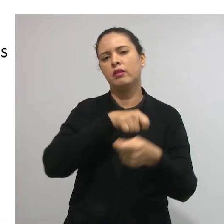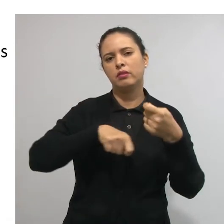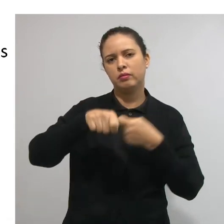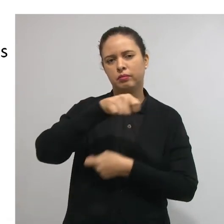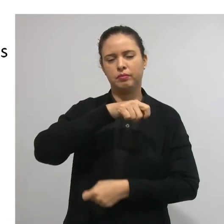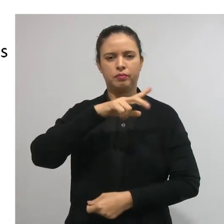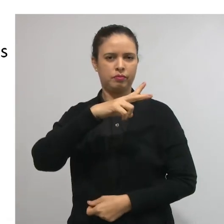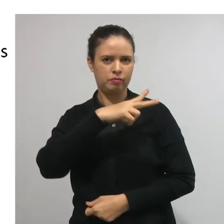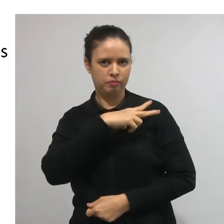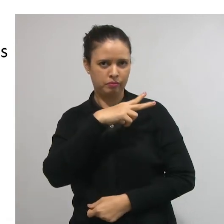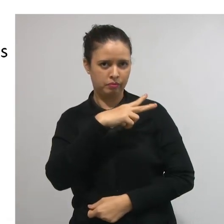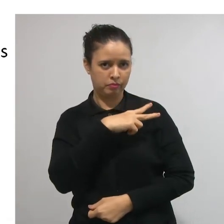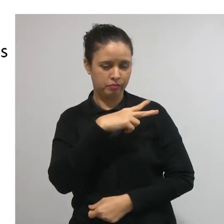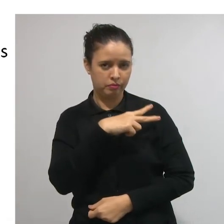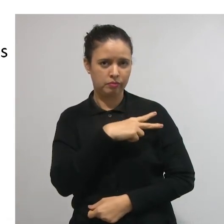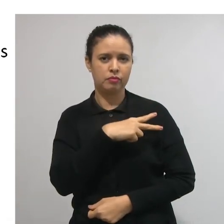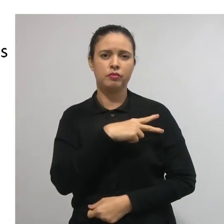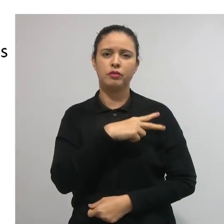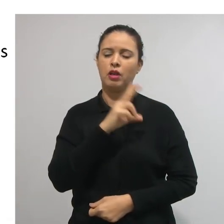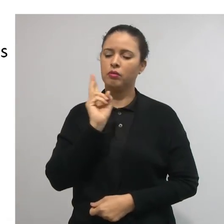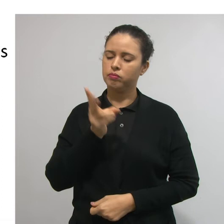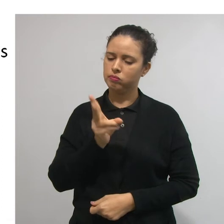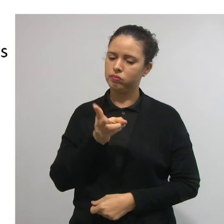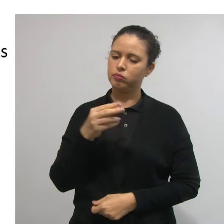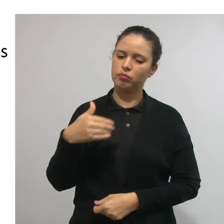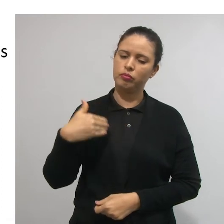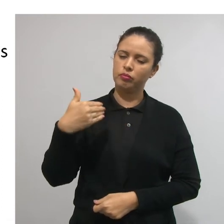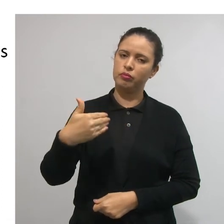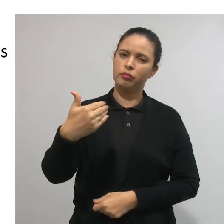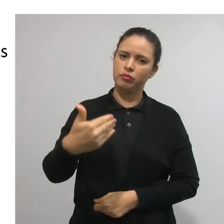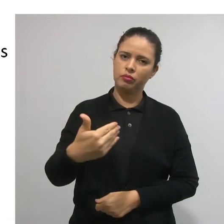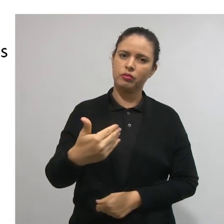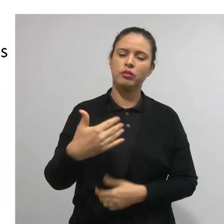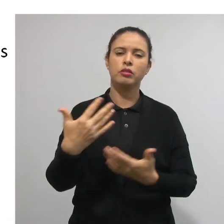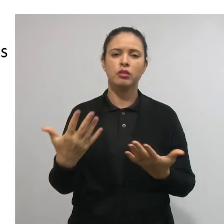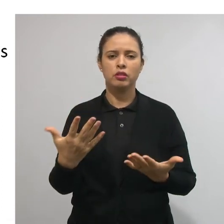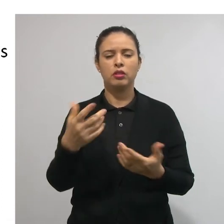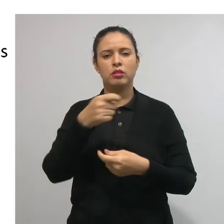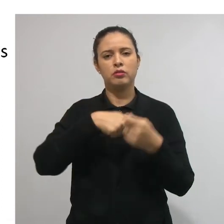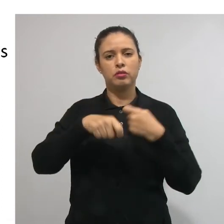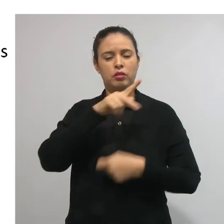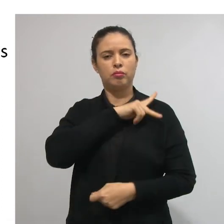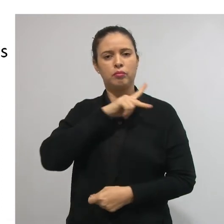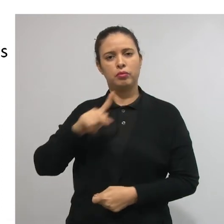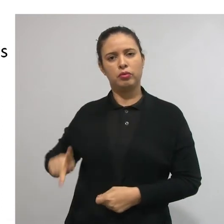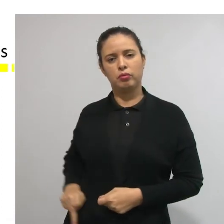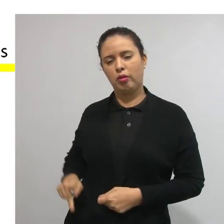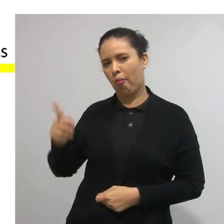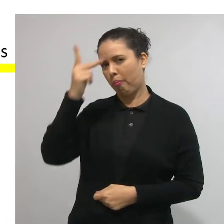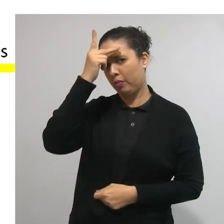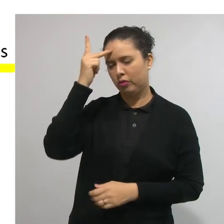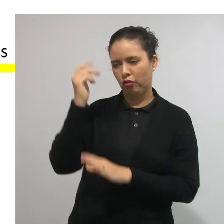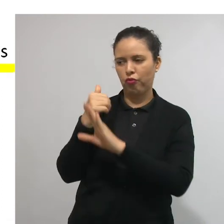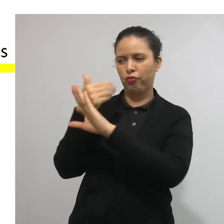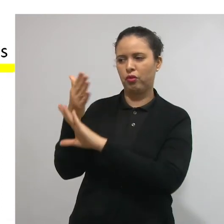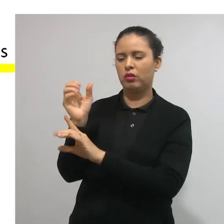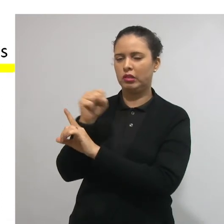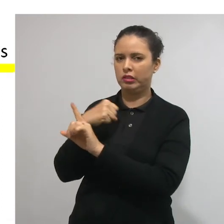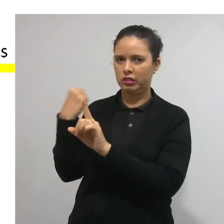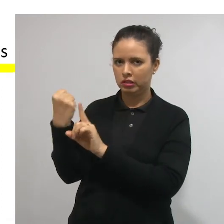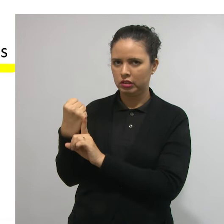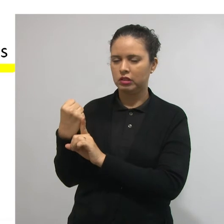administração privada, né? E assim sucessivamente, ó. Na administração pública, ó, cidadãos e demais órgãos, além